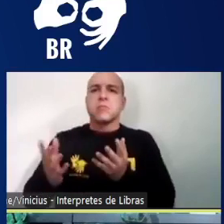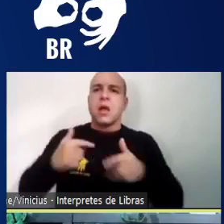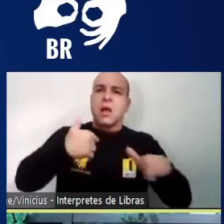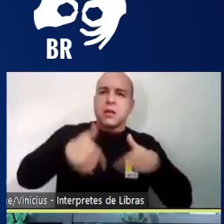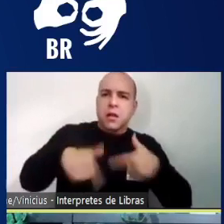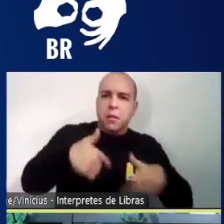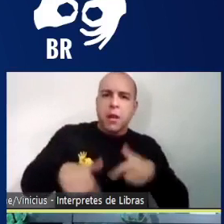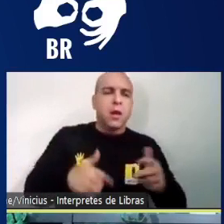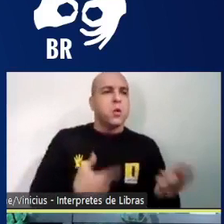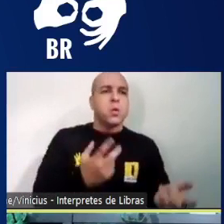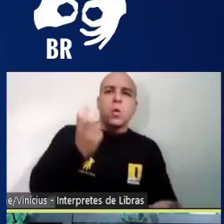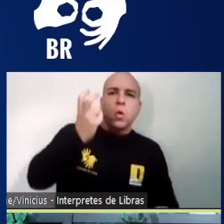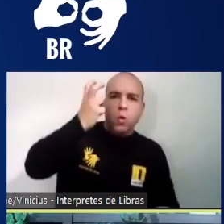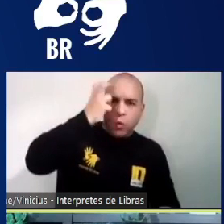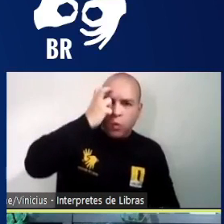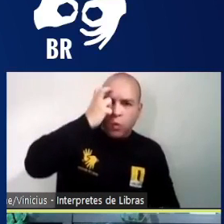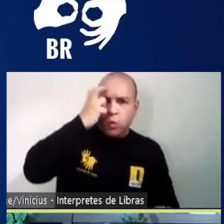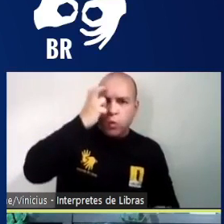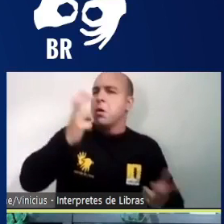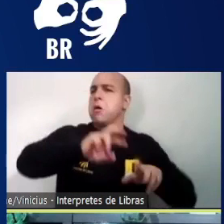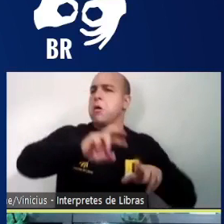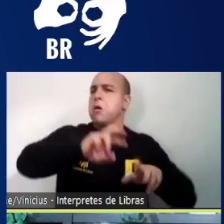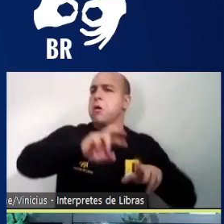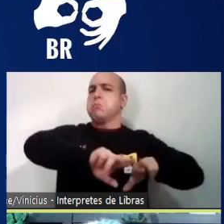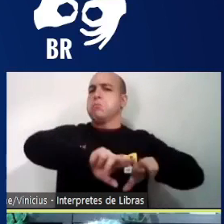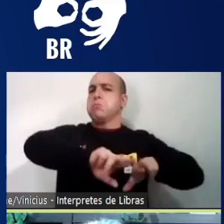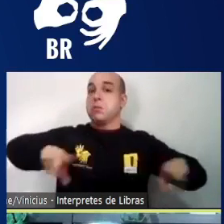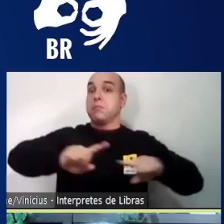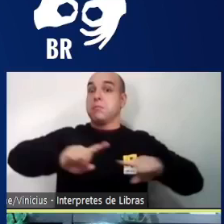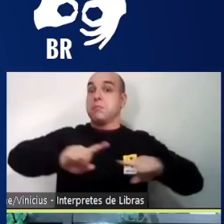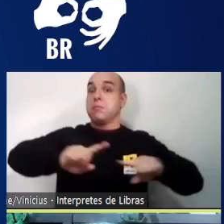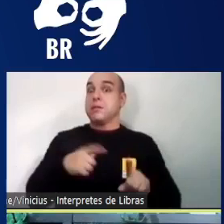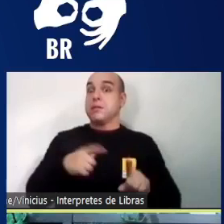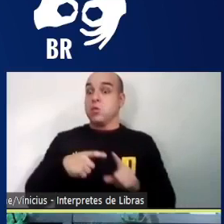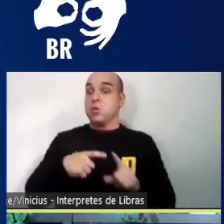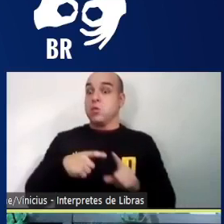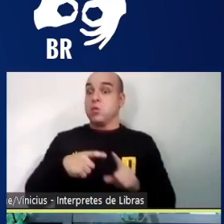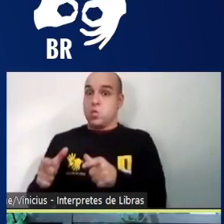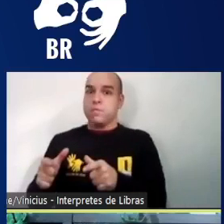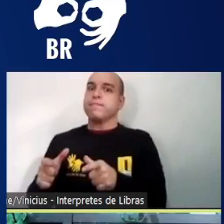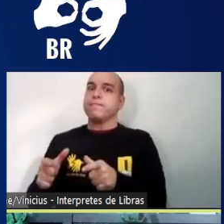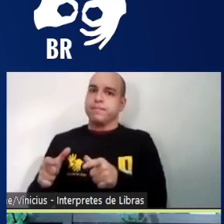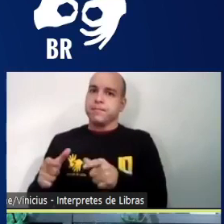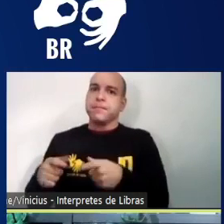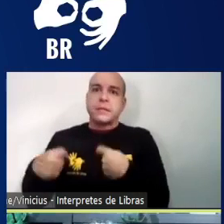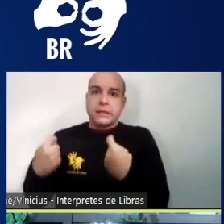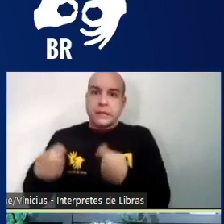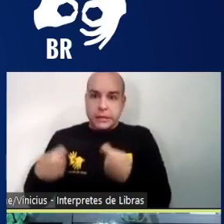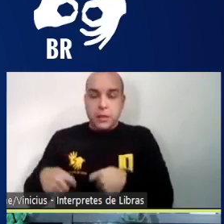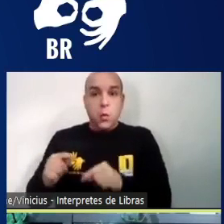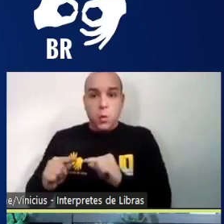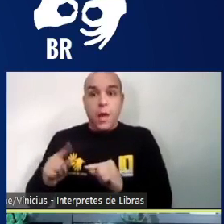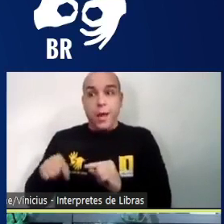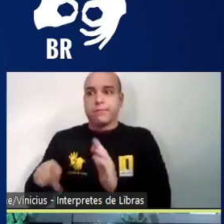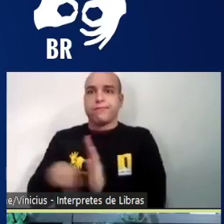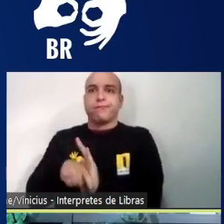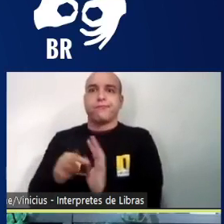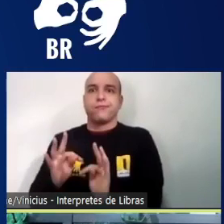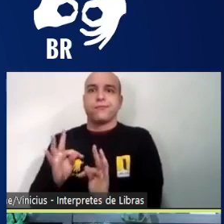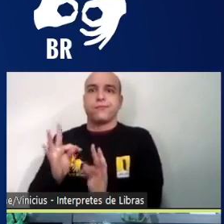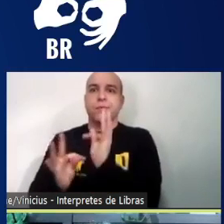também numa área fundamental que pouco se fala, que é na área da tecnologia e